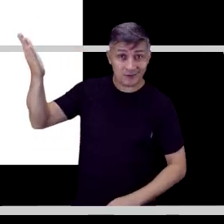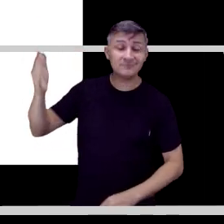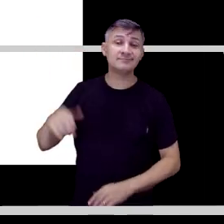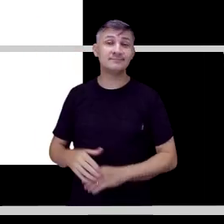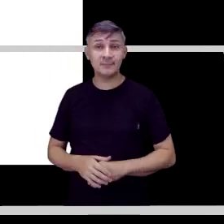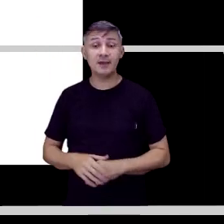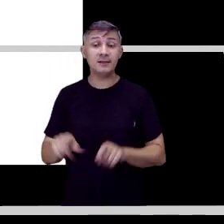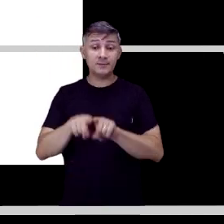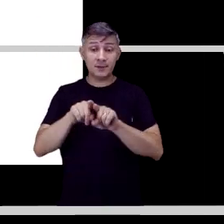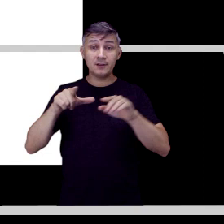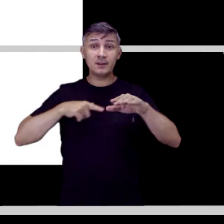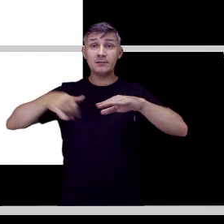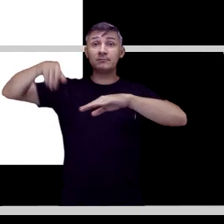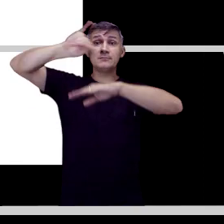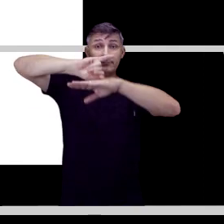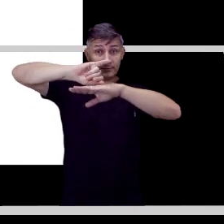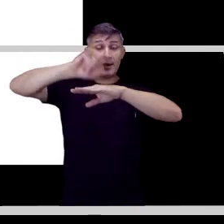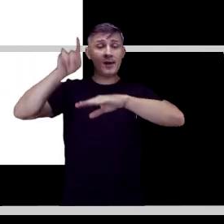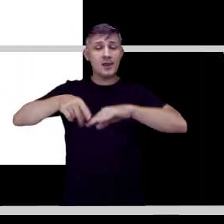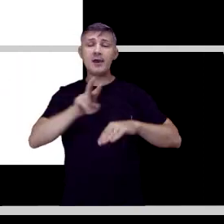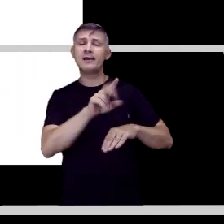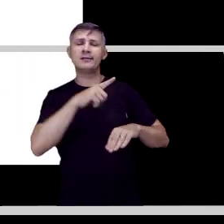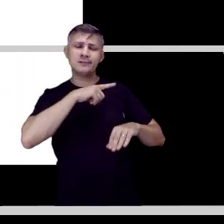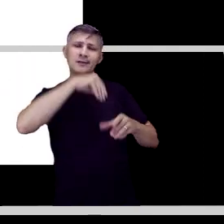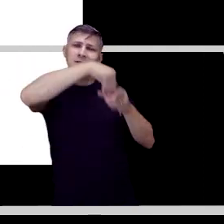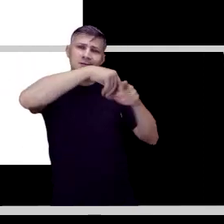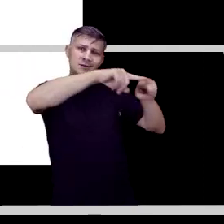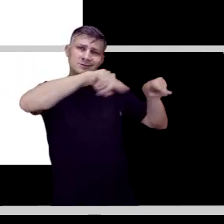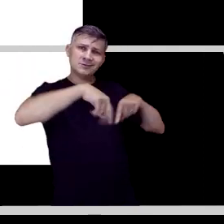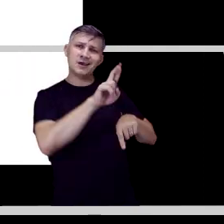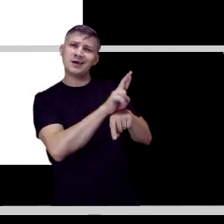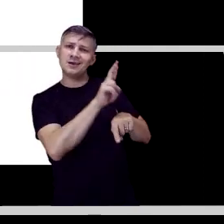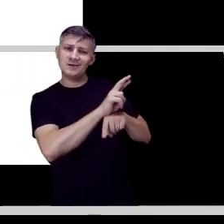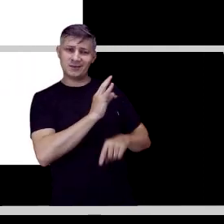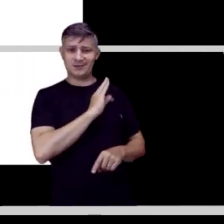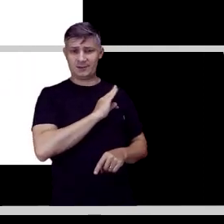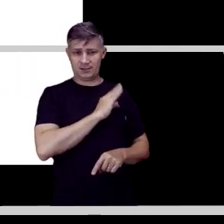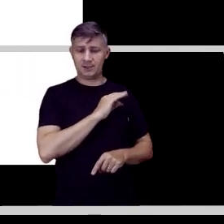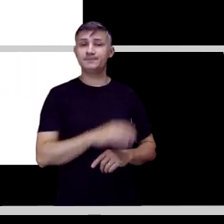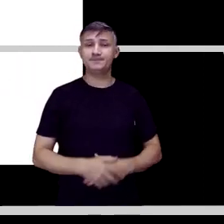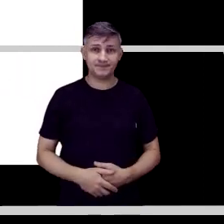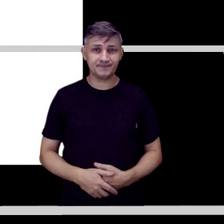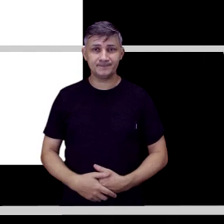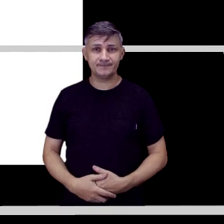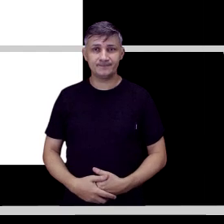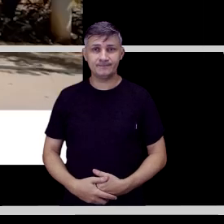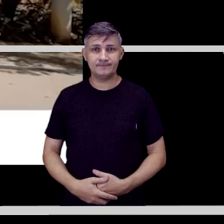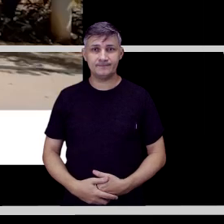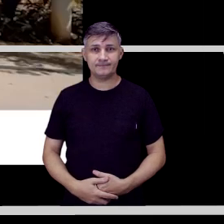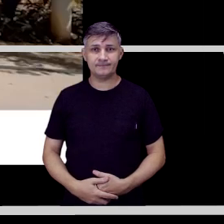e o segundo pavimento, que também é reserva técnica no prédio, no edifício moderno.